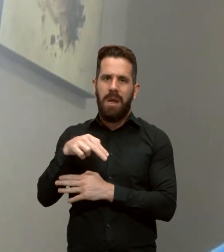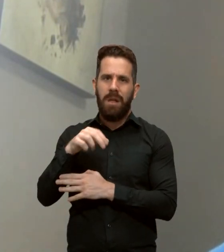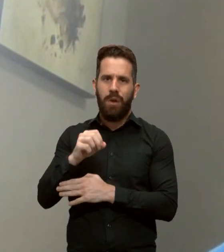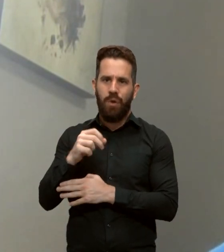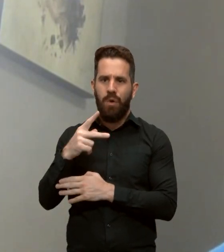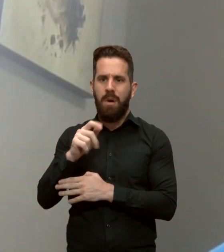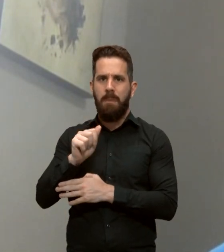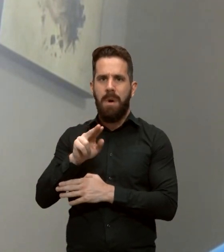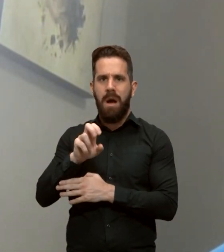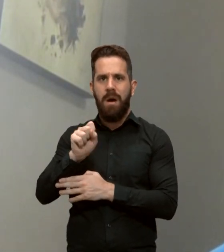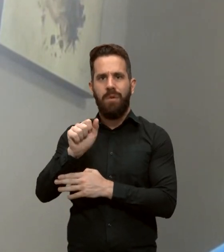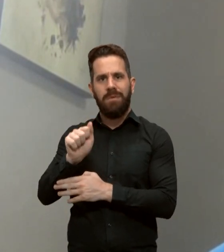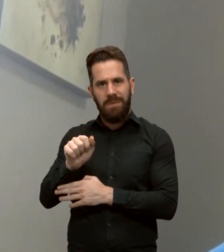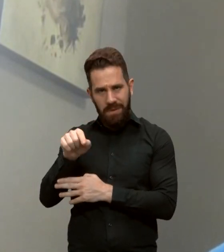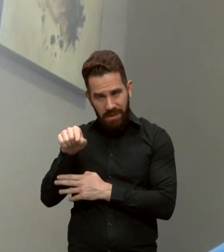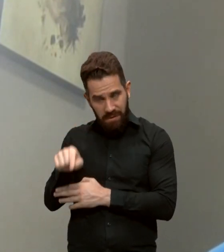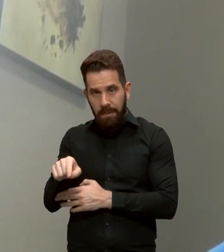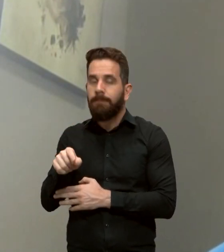muito